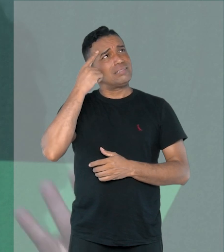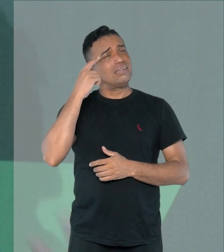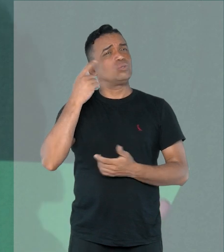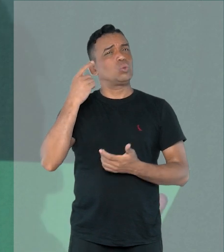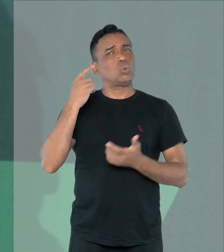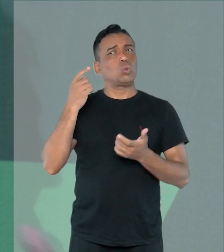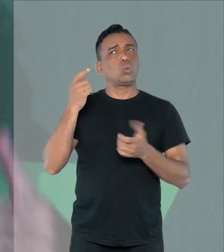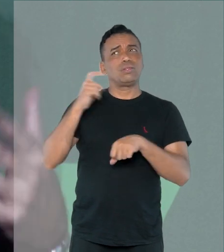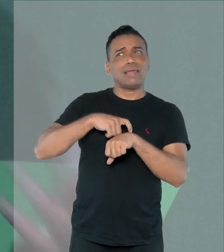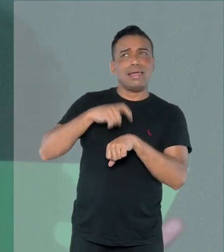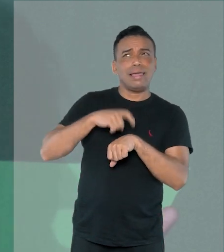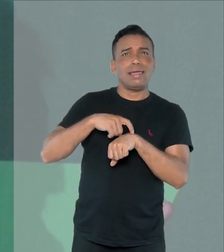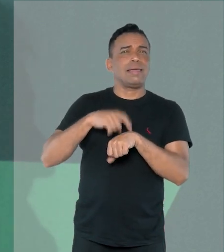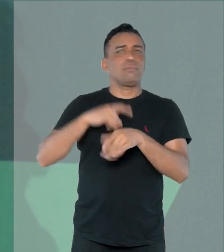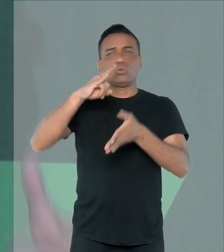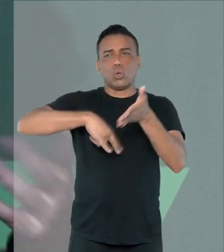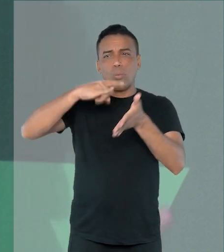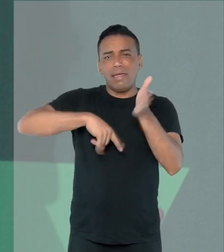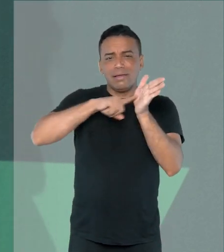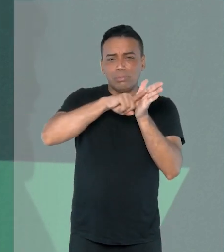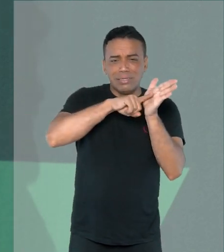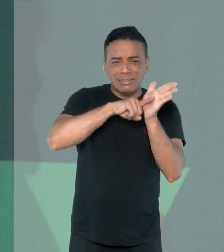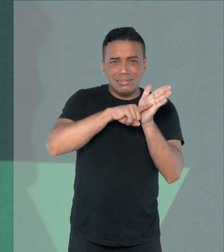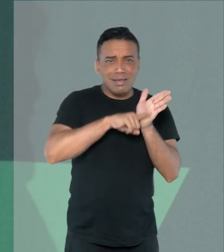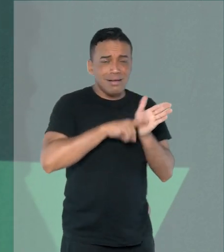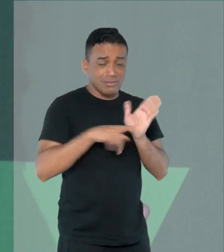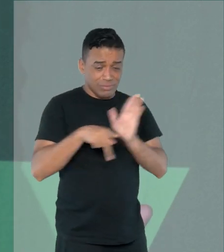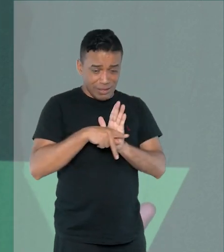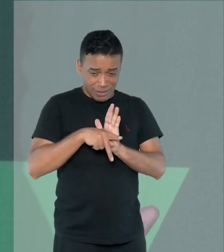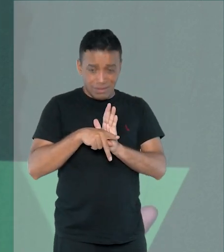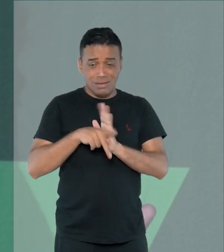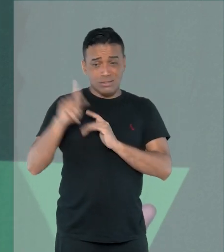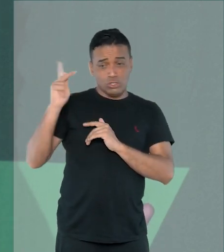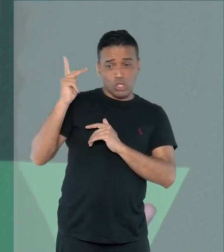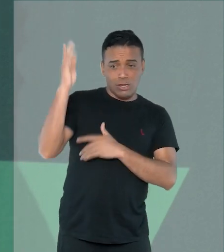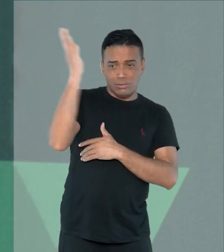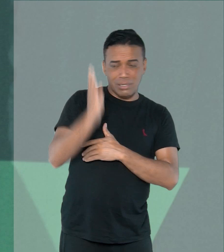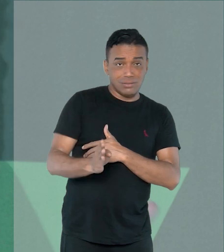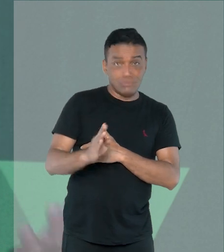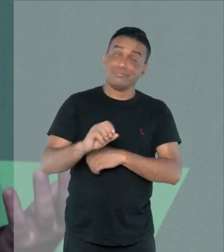tempo debruçado, esquadrinhando documentos, né, a história, né, do Brasil, é claro que, para a gente